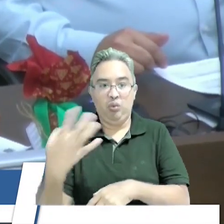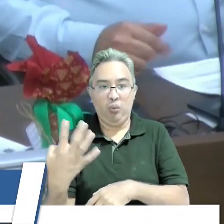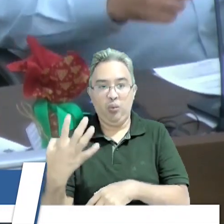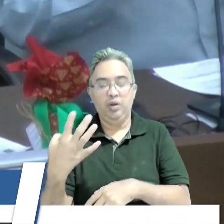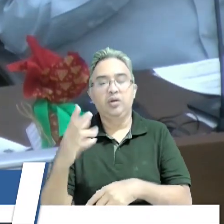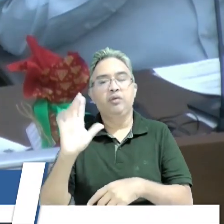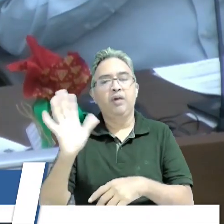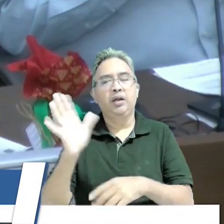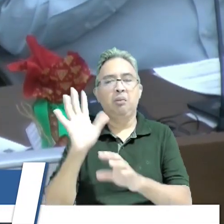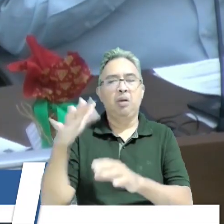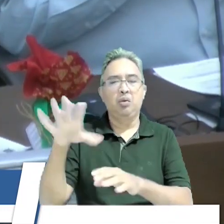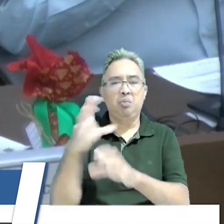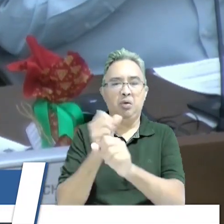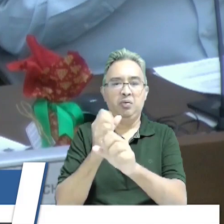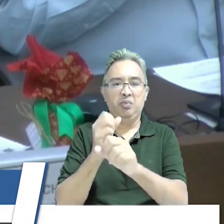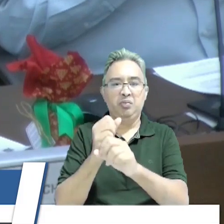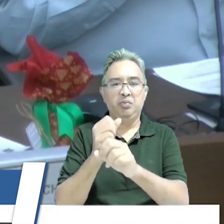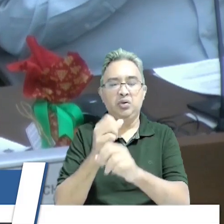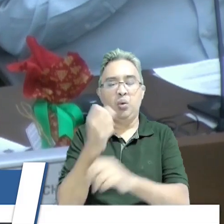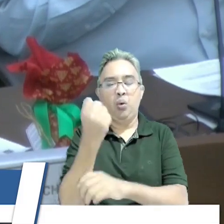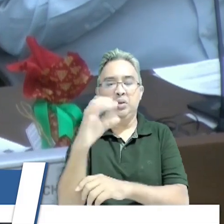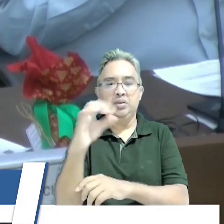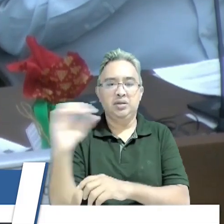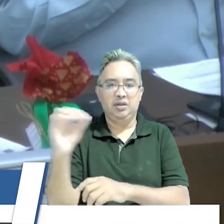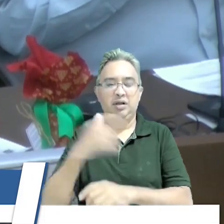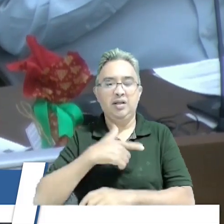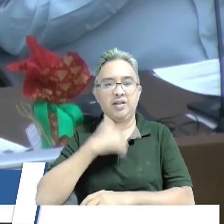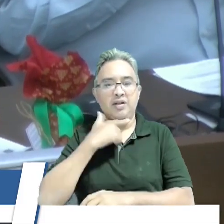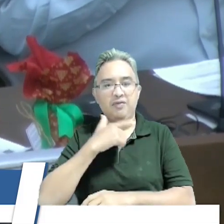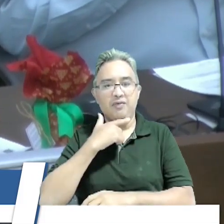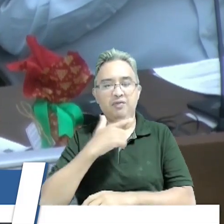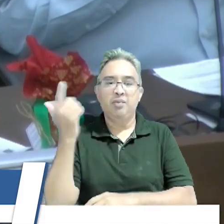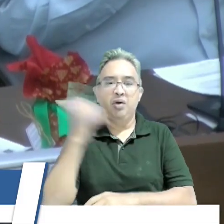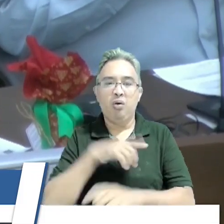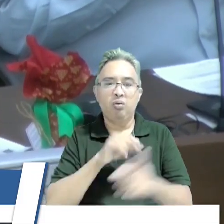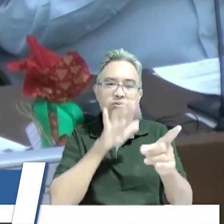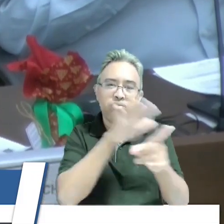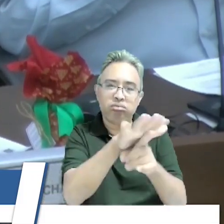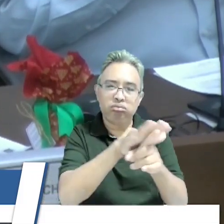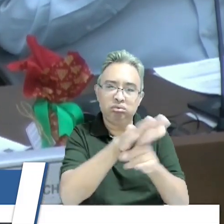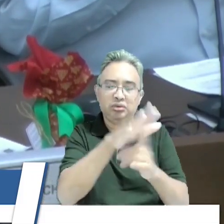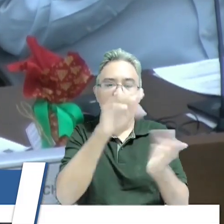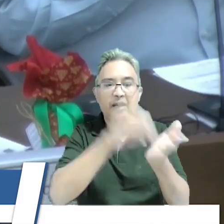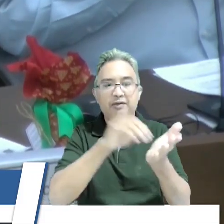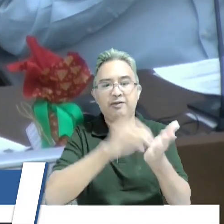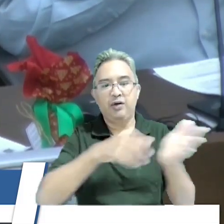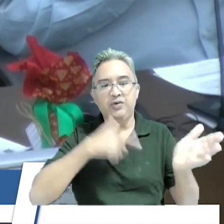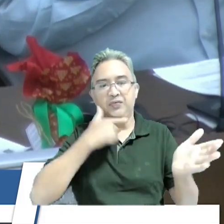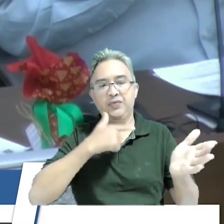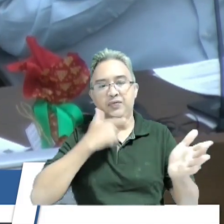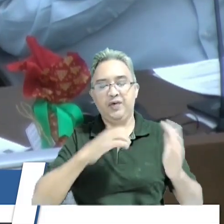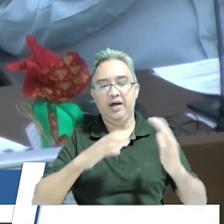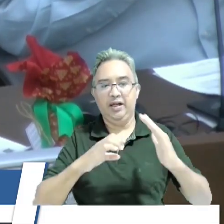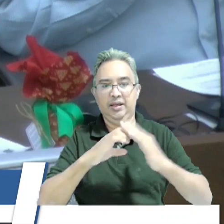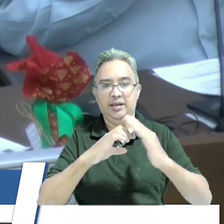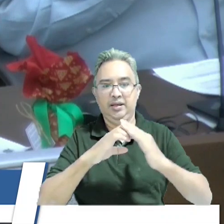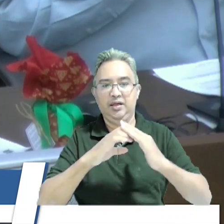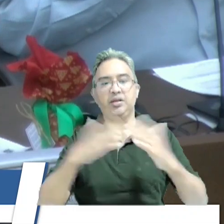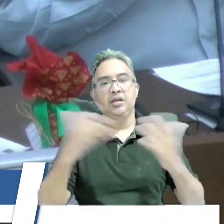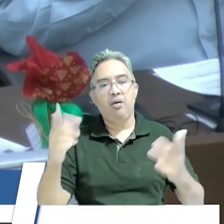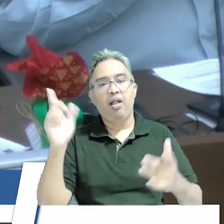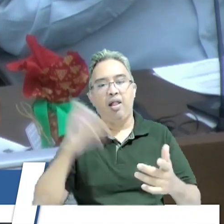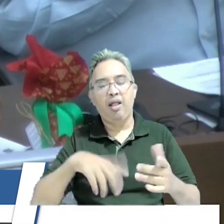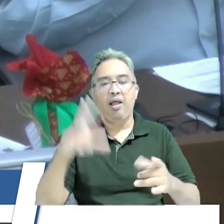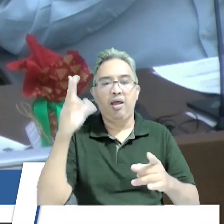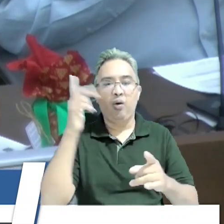mais de 800 vagas para atender a demanda de falta de vagas em creches. Então, é uma vitória e deixo aqui